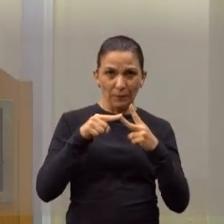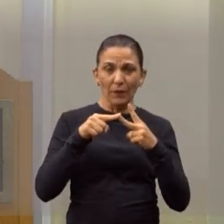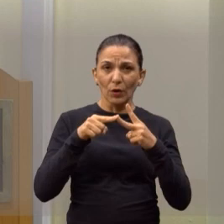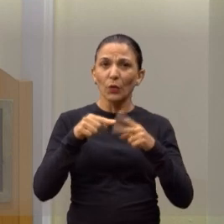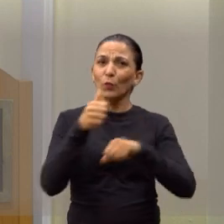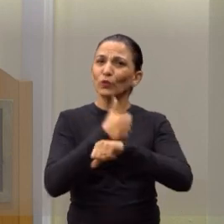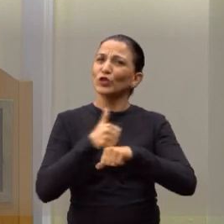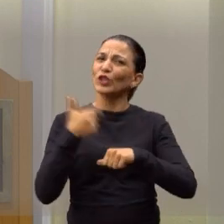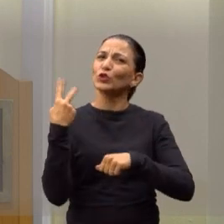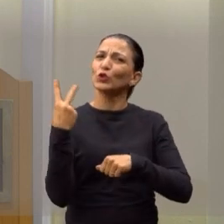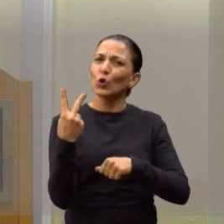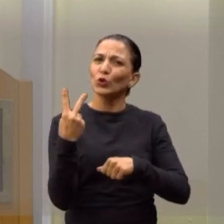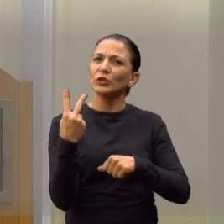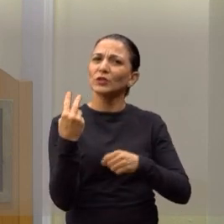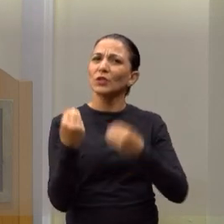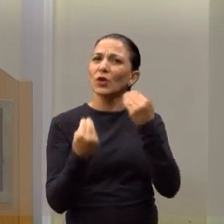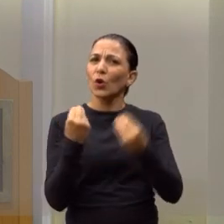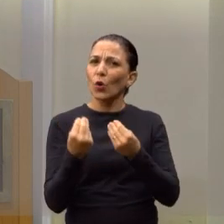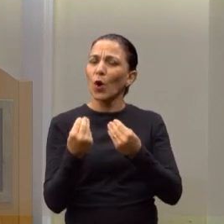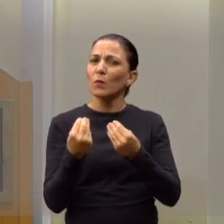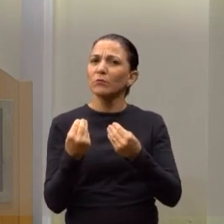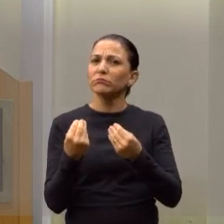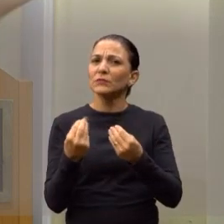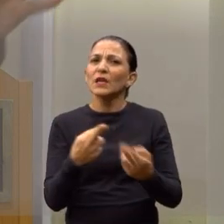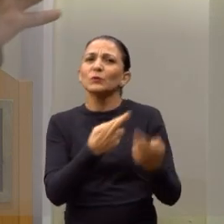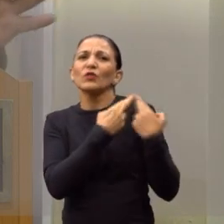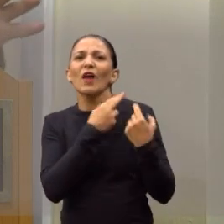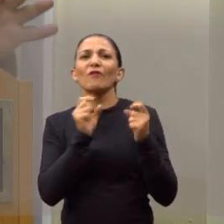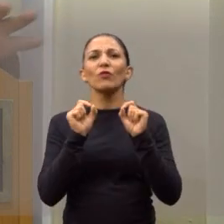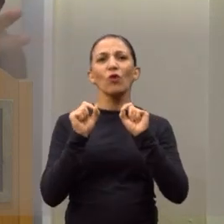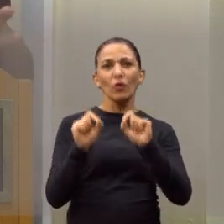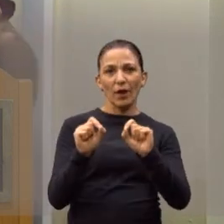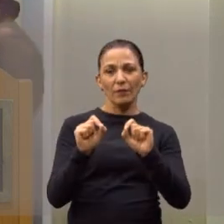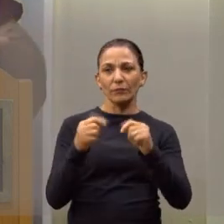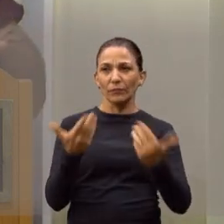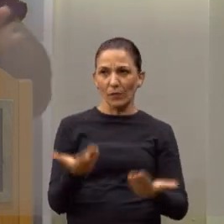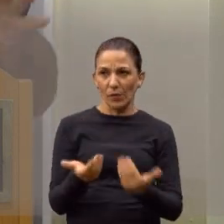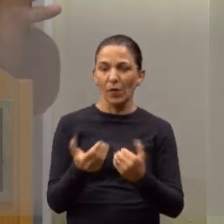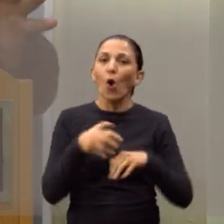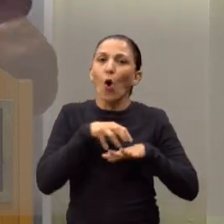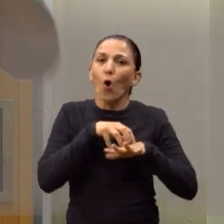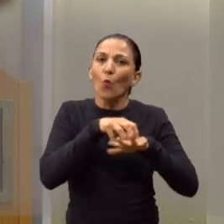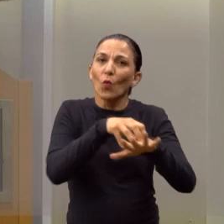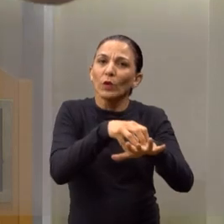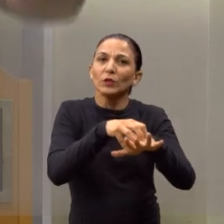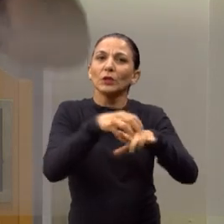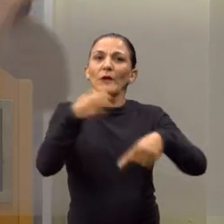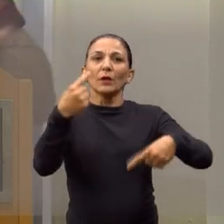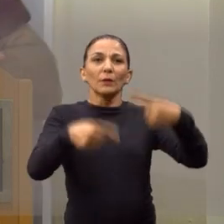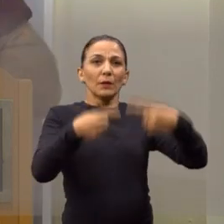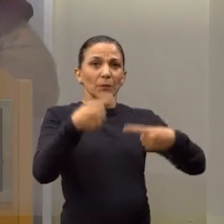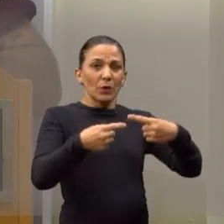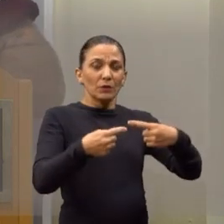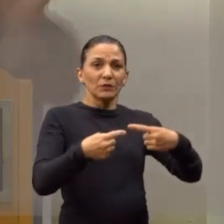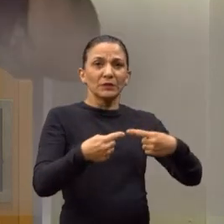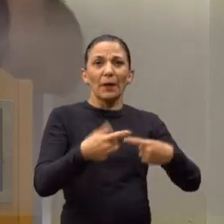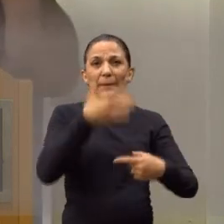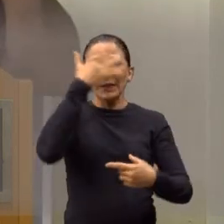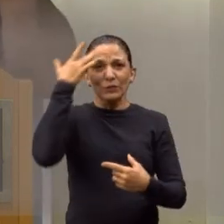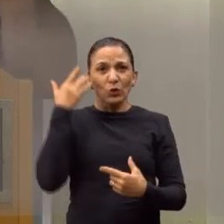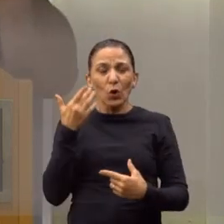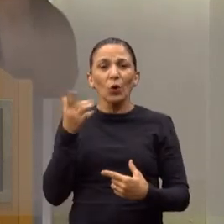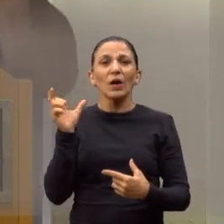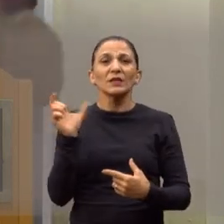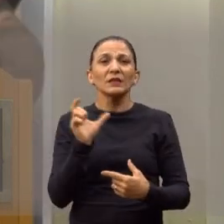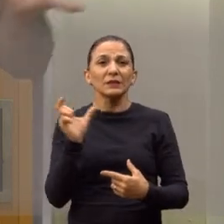só? Ou a gente instituiu a política pública aqui no transporte, vereador João Clemente, de não ter mais cobrador? É